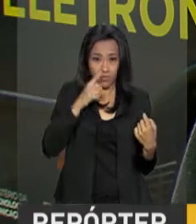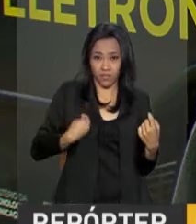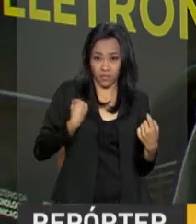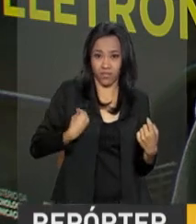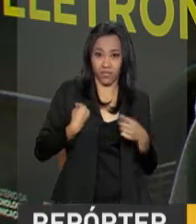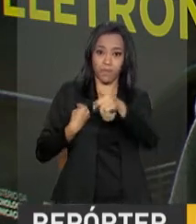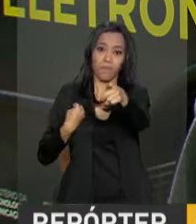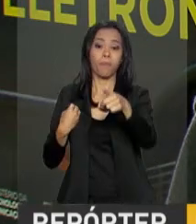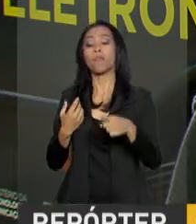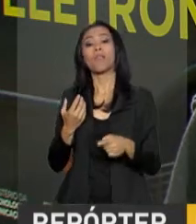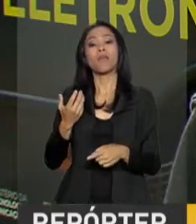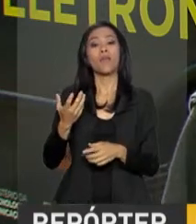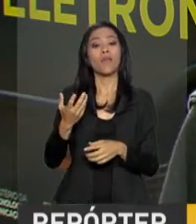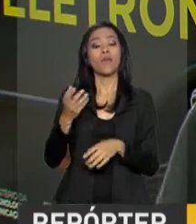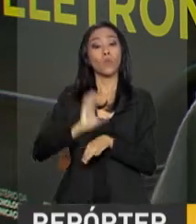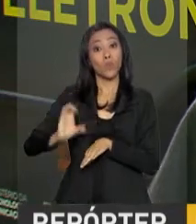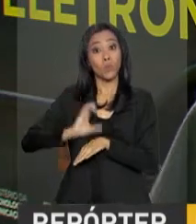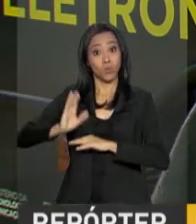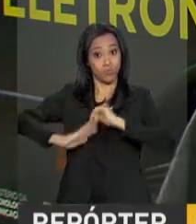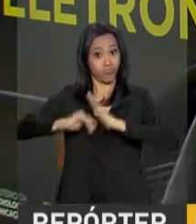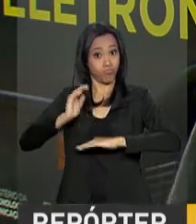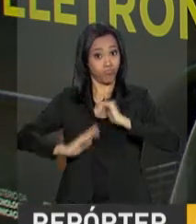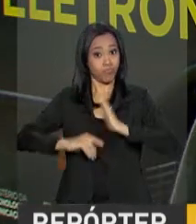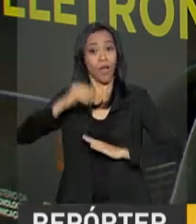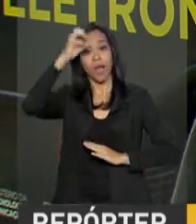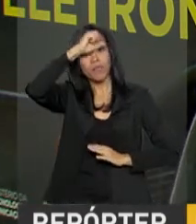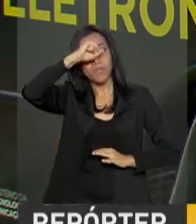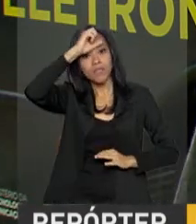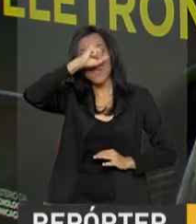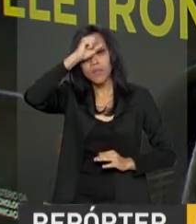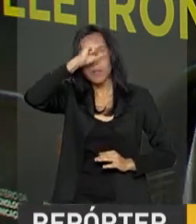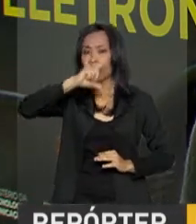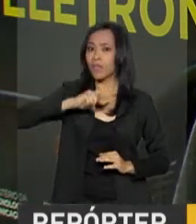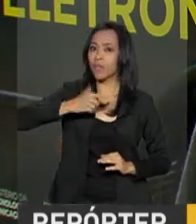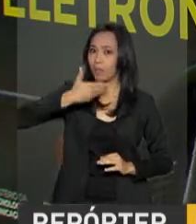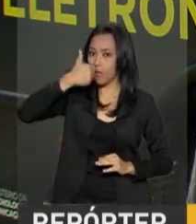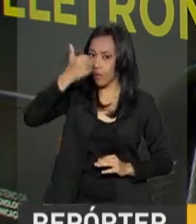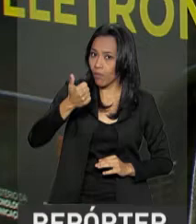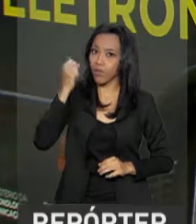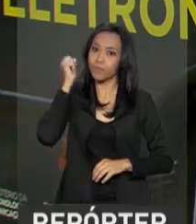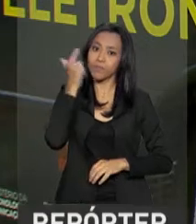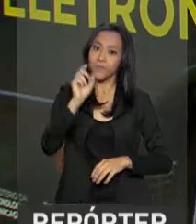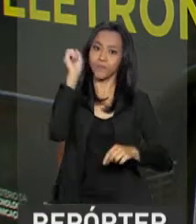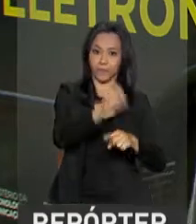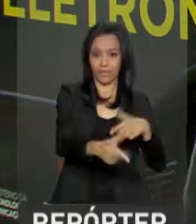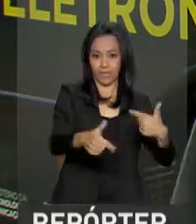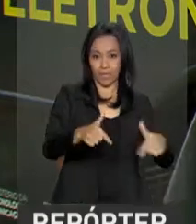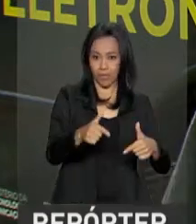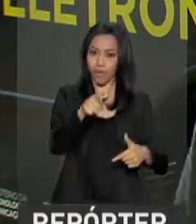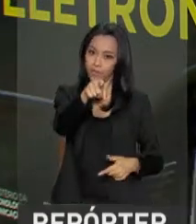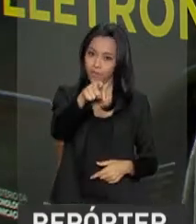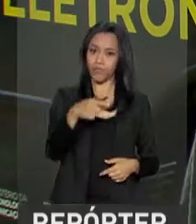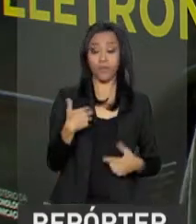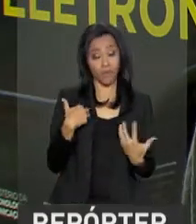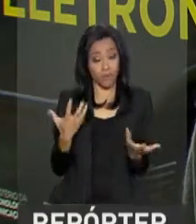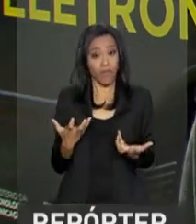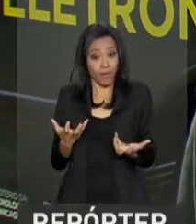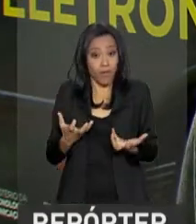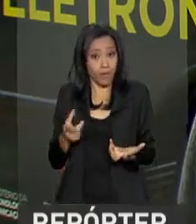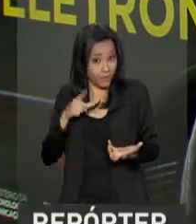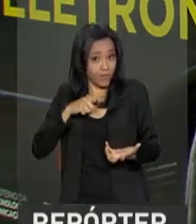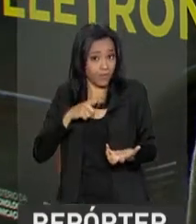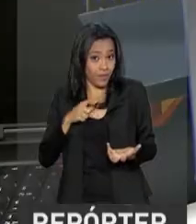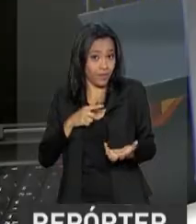é a gente está aprendendo pra ter melhor chance de ter trabalho não é e eu quero ter um